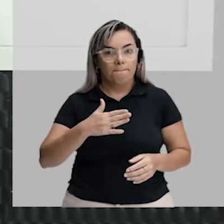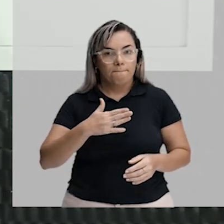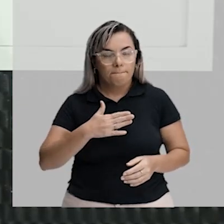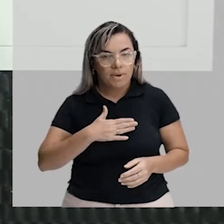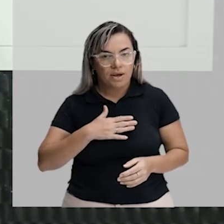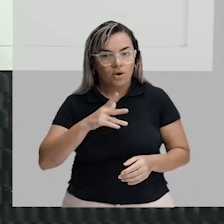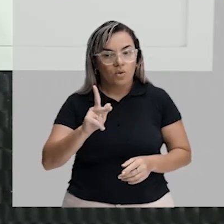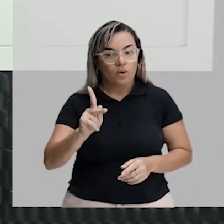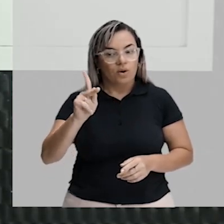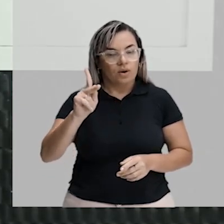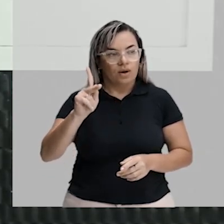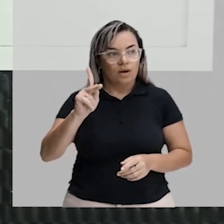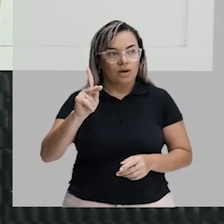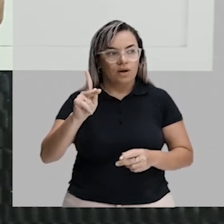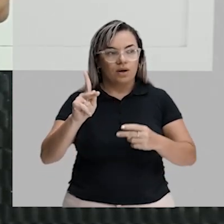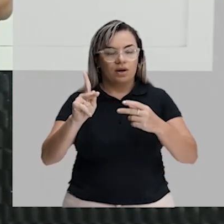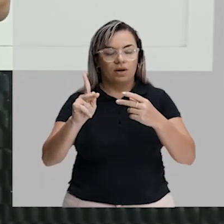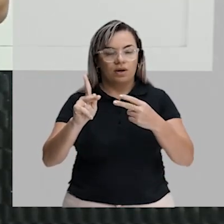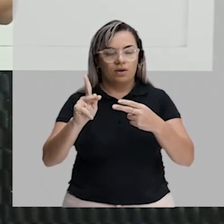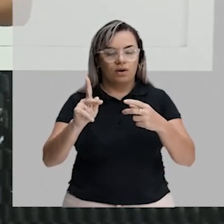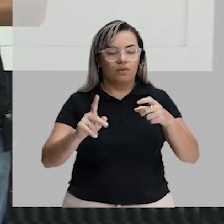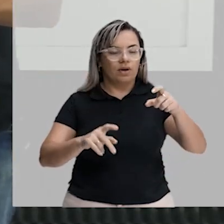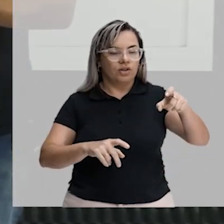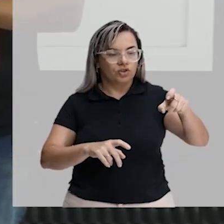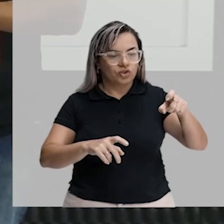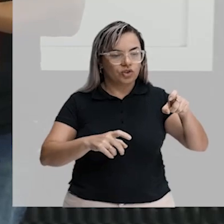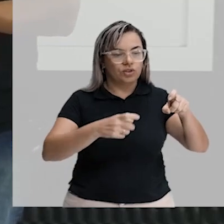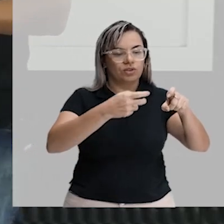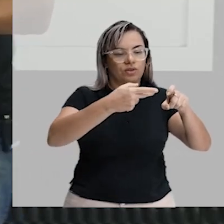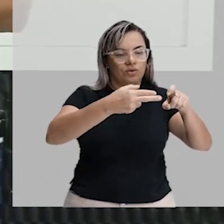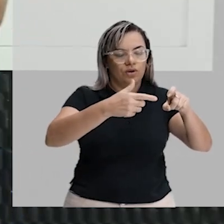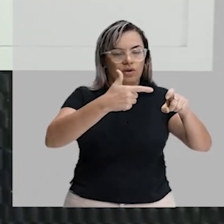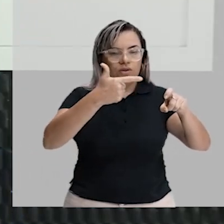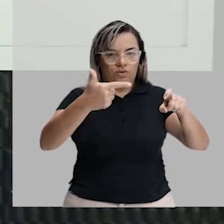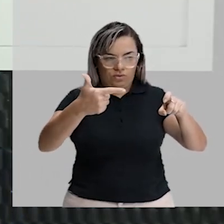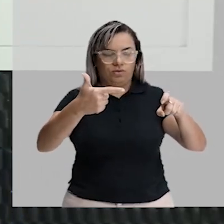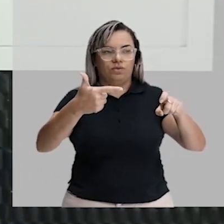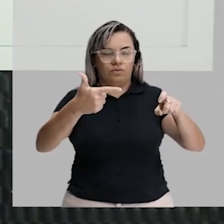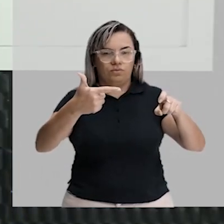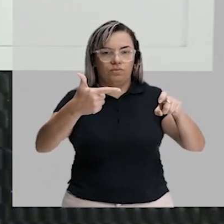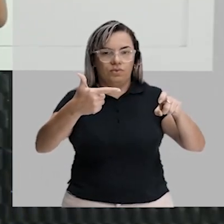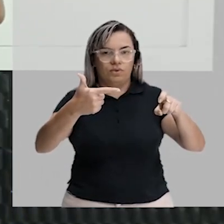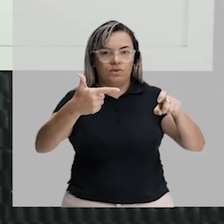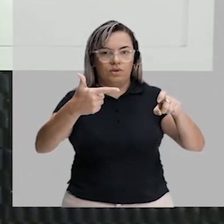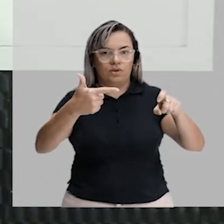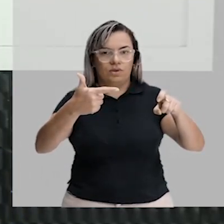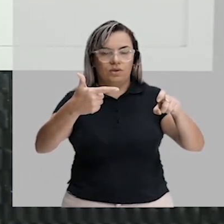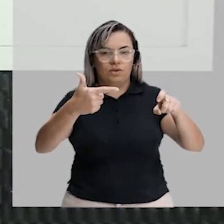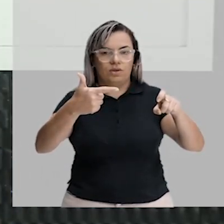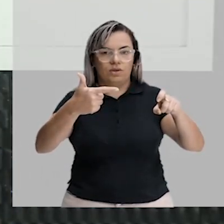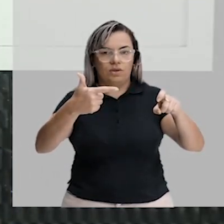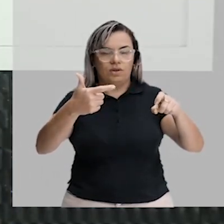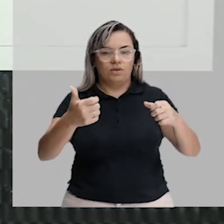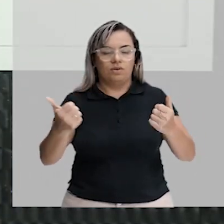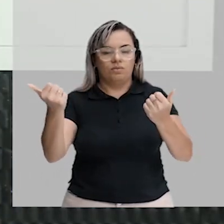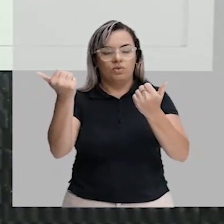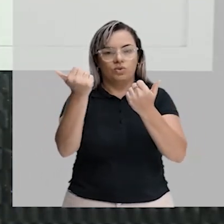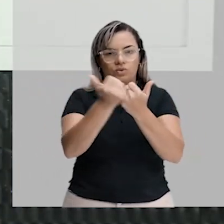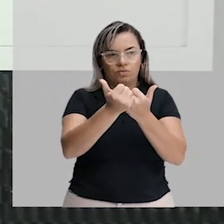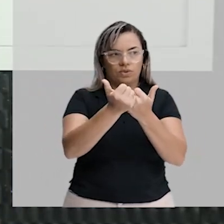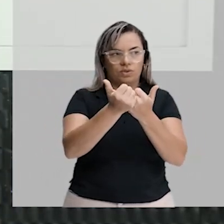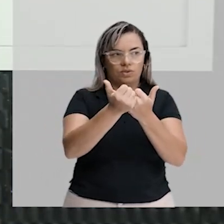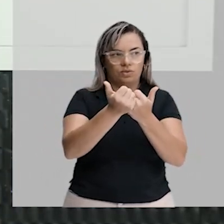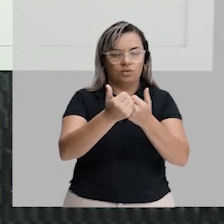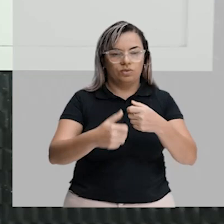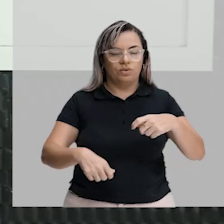você vai fazer o que para encontrar esse valor numérico? Você vai no polinômio e vai substituir o x por 2, que nós chamamos aqui